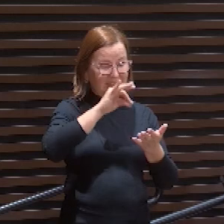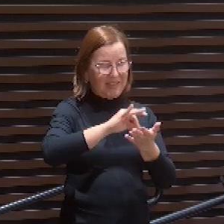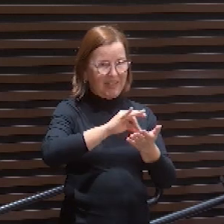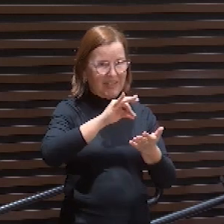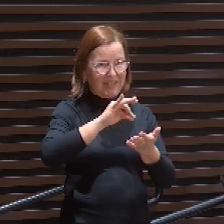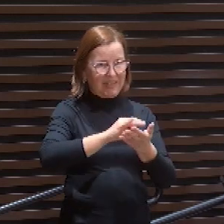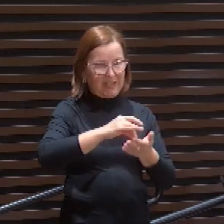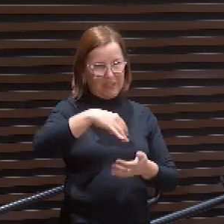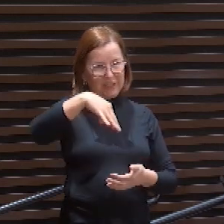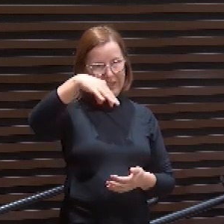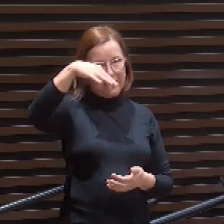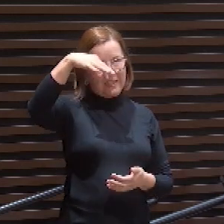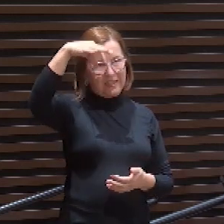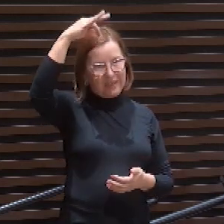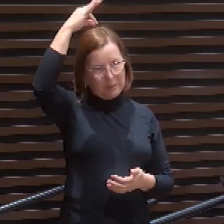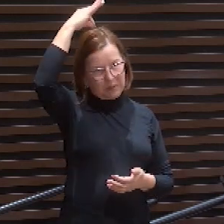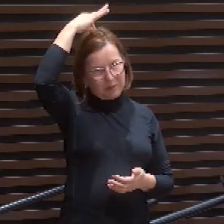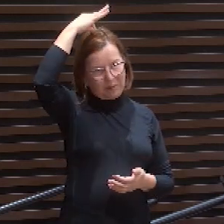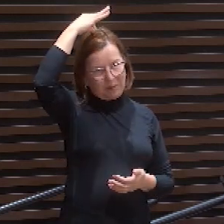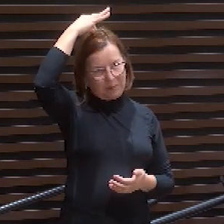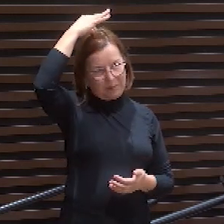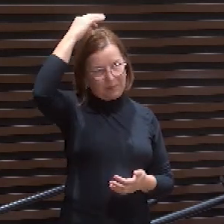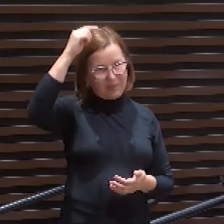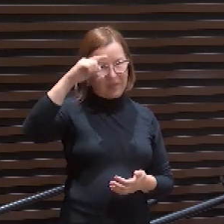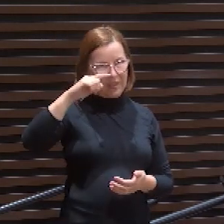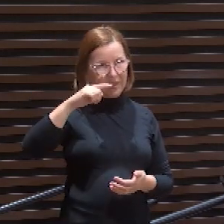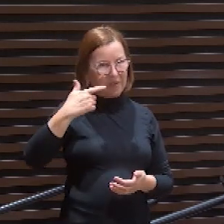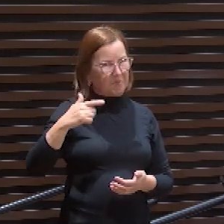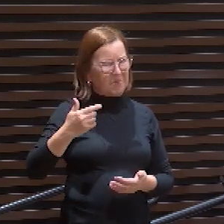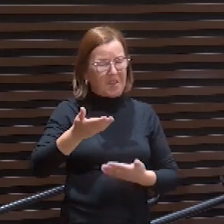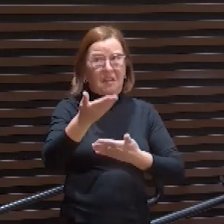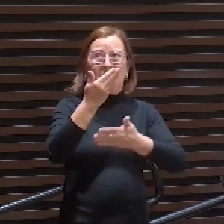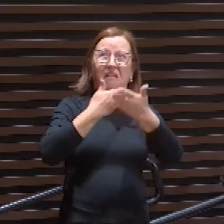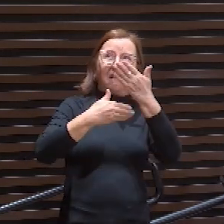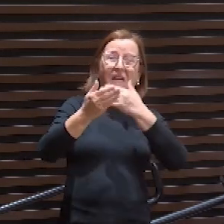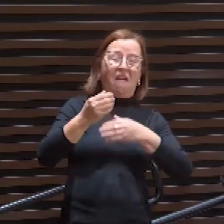não tem troca, que não tem favor.